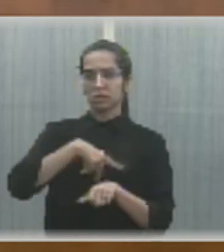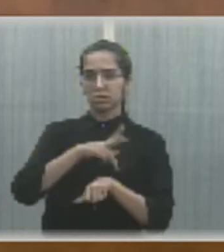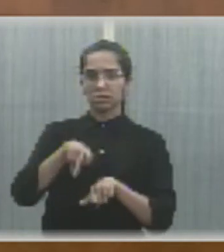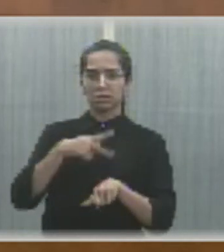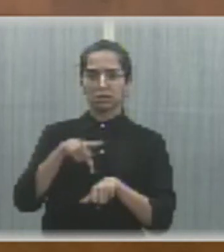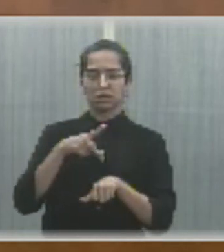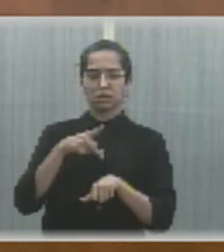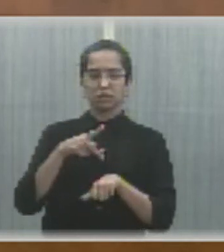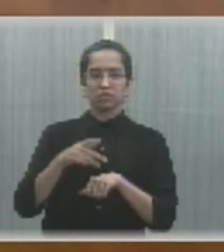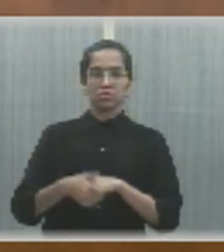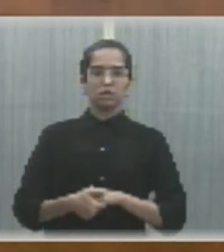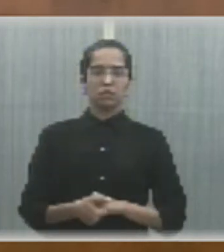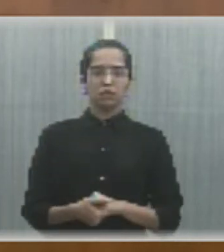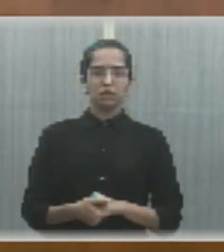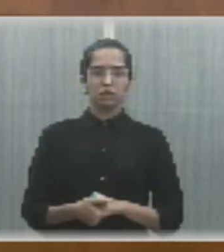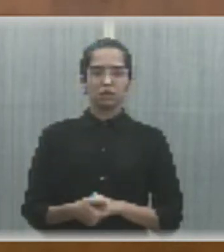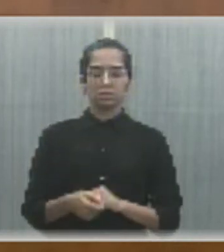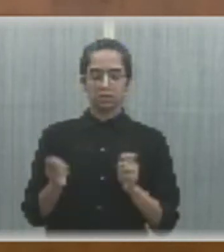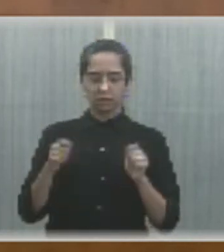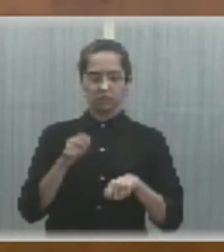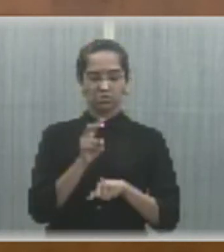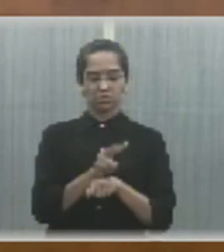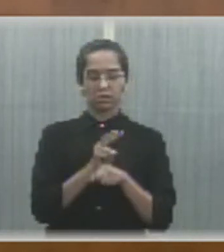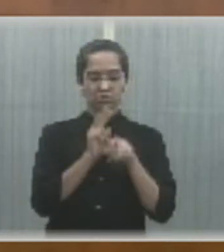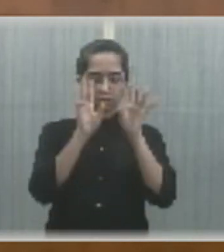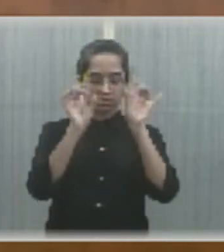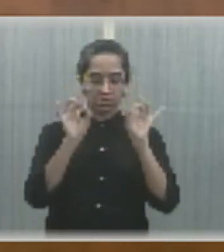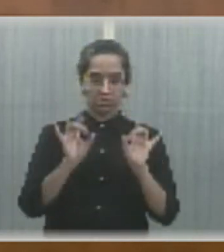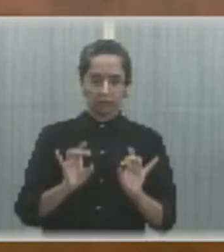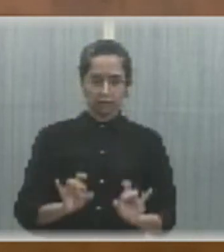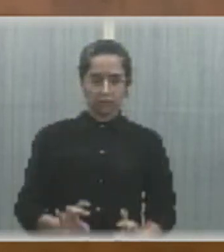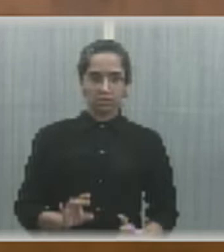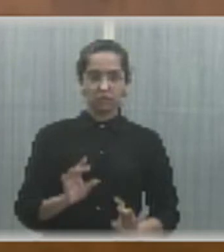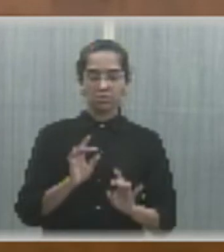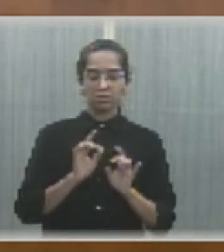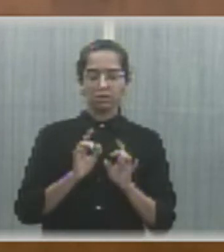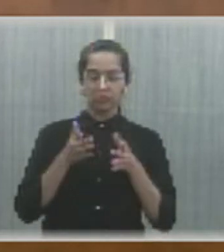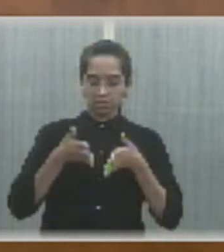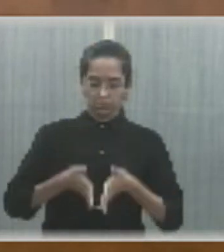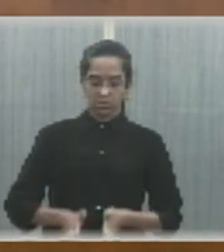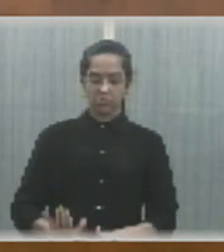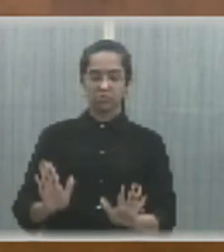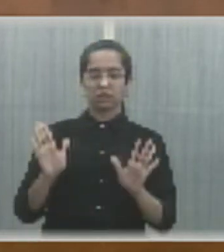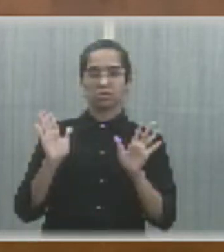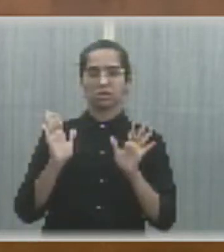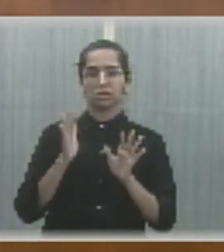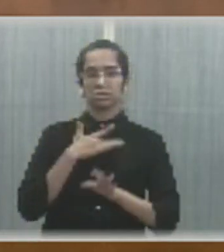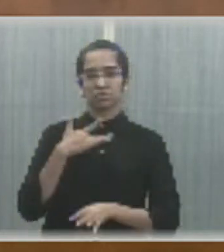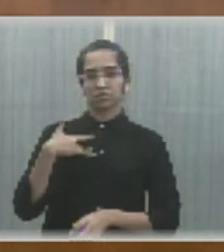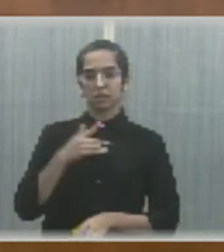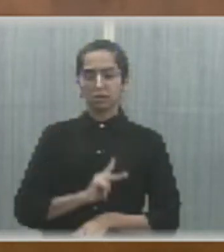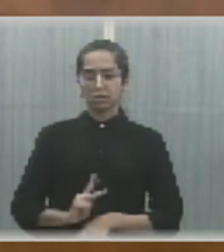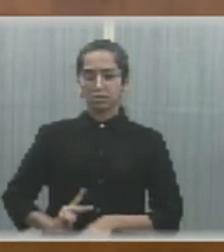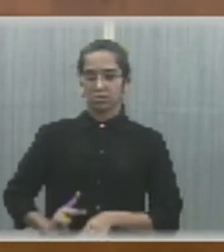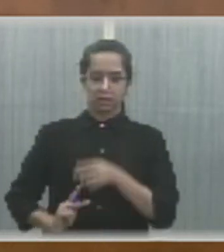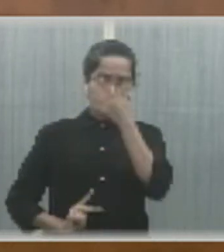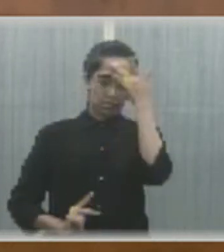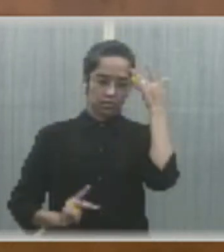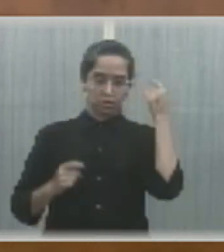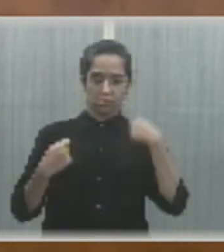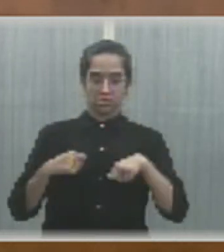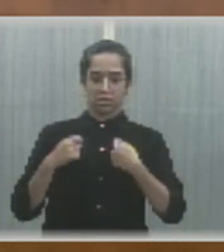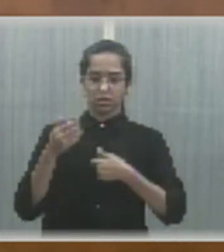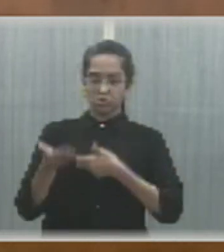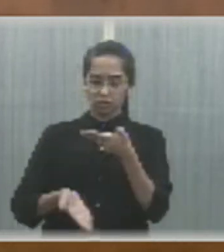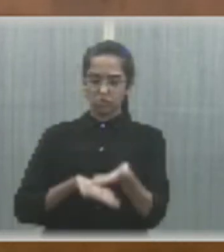a humanização do parto, a humanização da saúde pública, porque os pacientes têm que ser atendidos bem, com